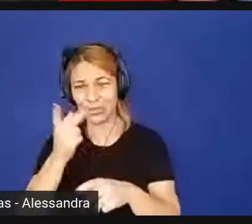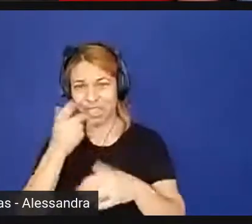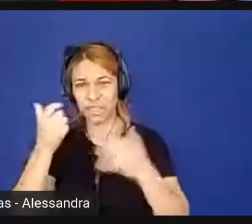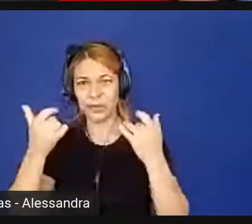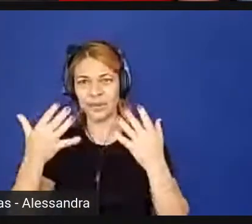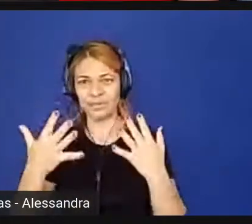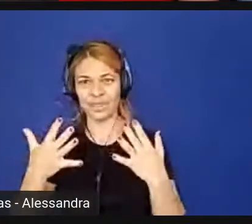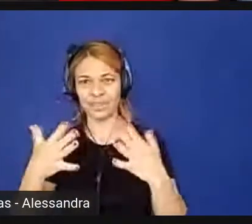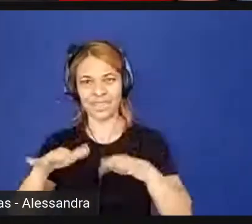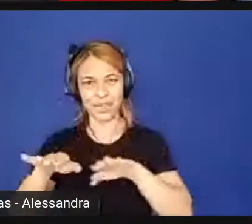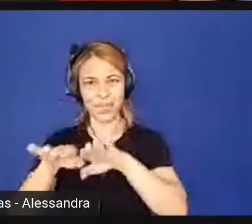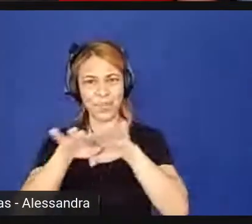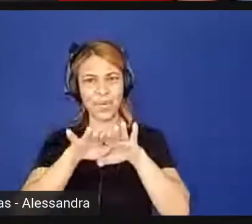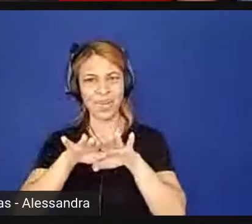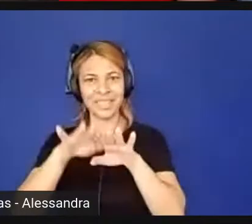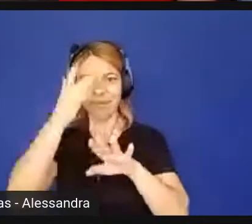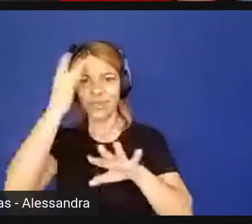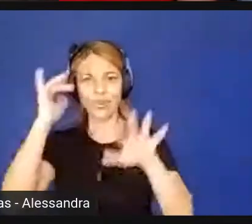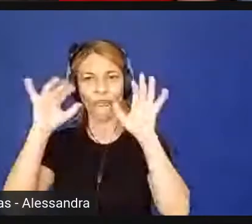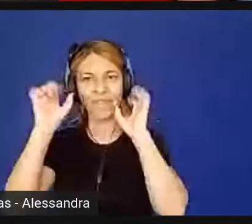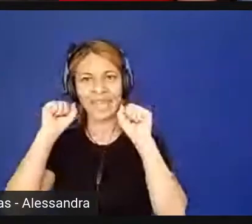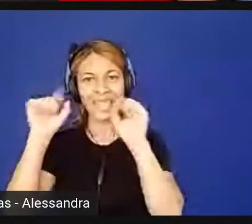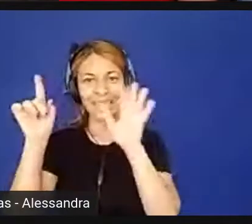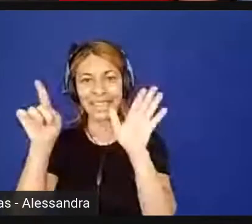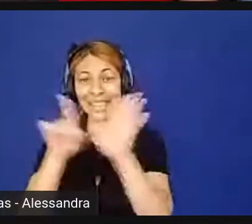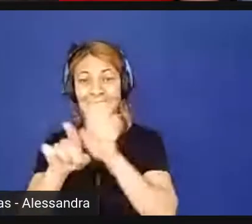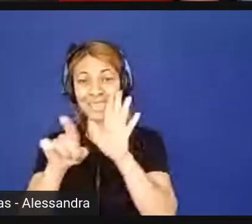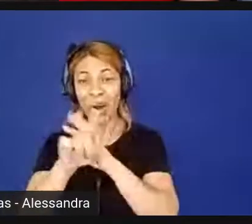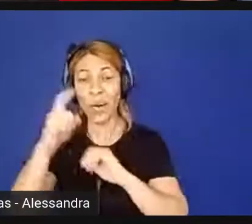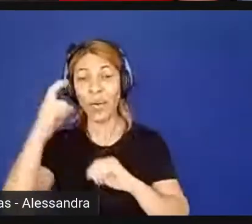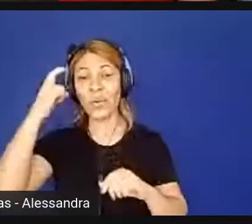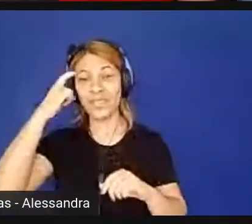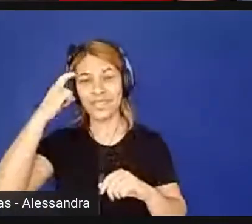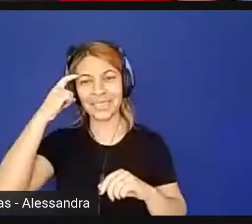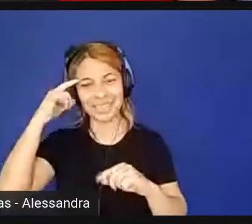nível, e com as pessoas escutando e perguntando, com nível de consciência